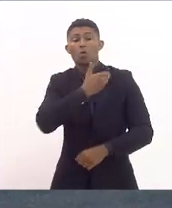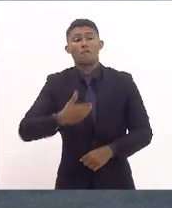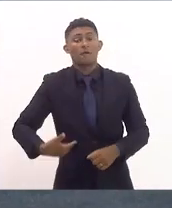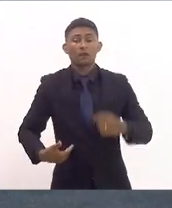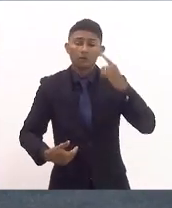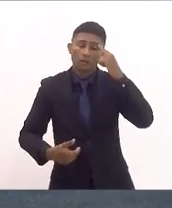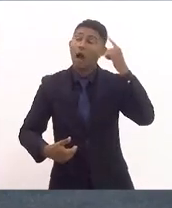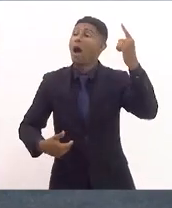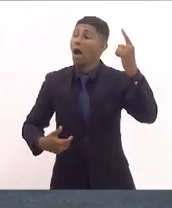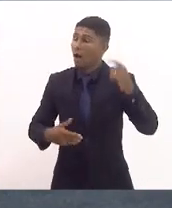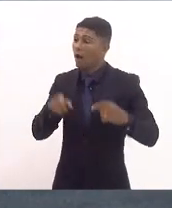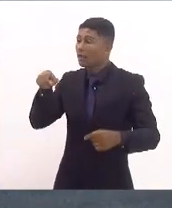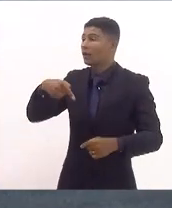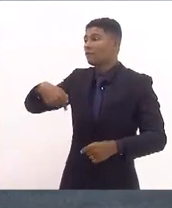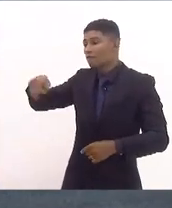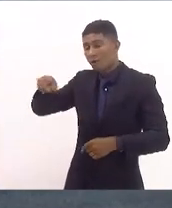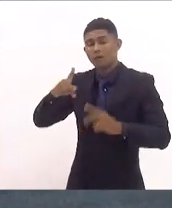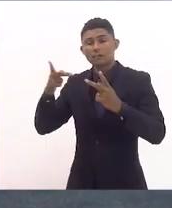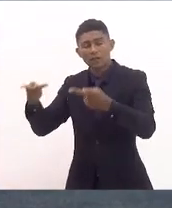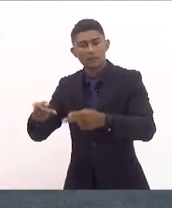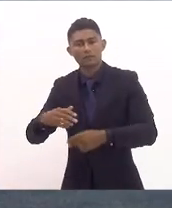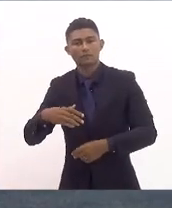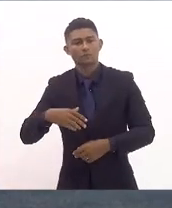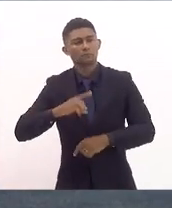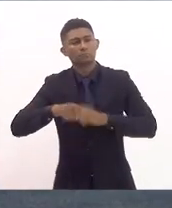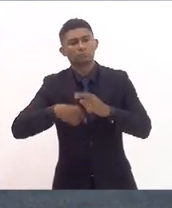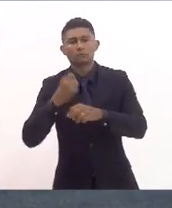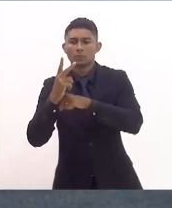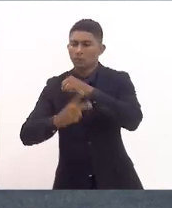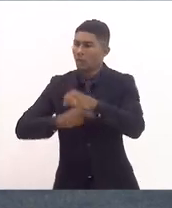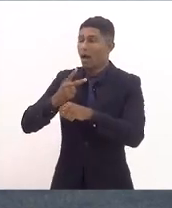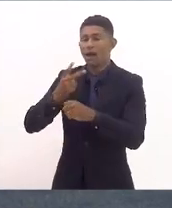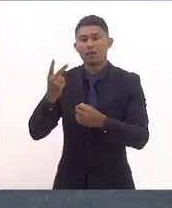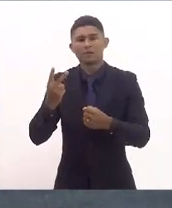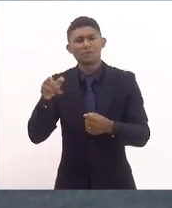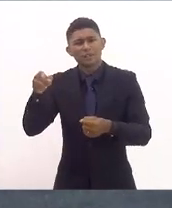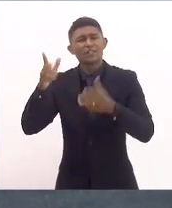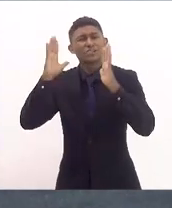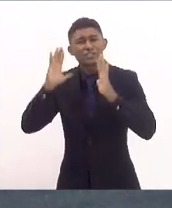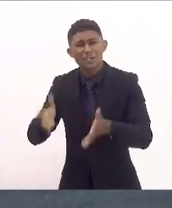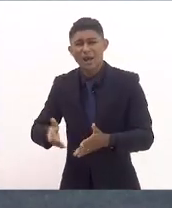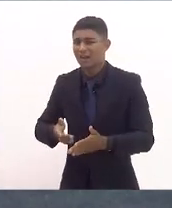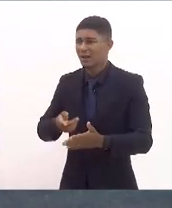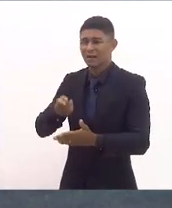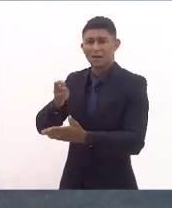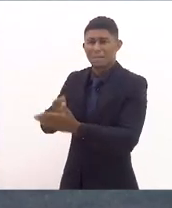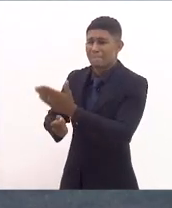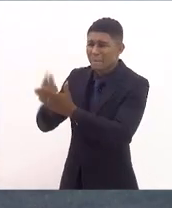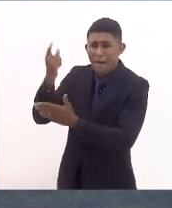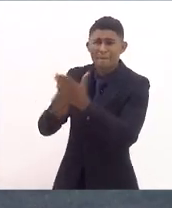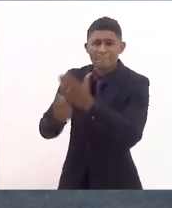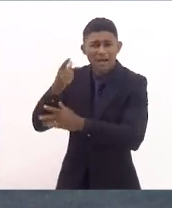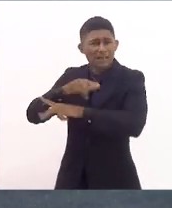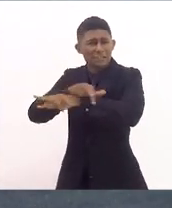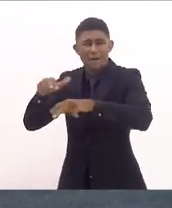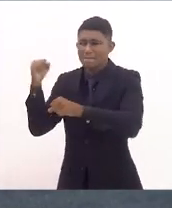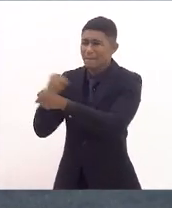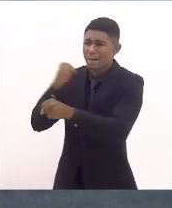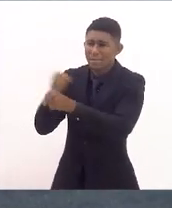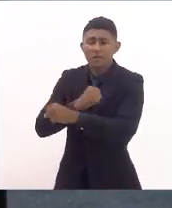ir lá levantar a bandeira nem ali já foi gasto mais de 12 milhões do governo